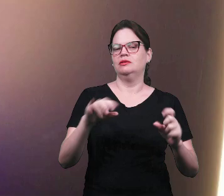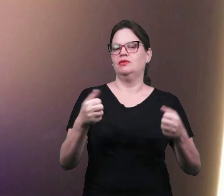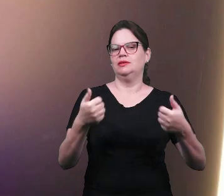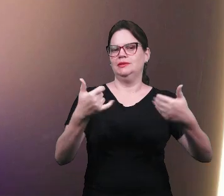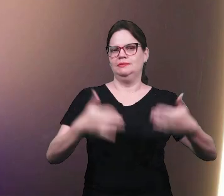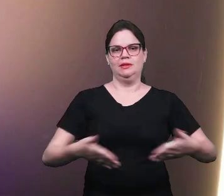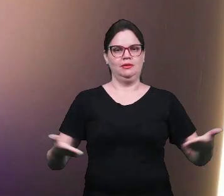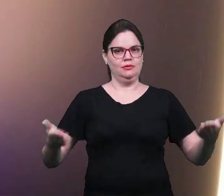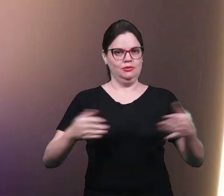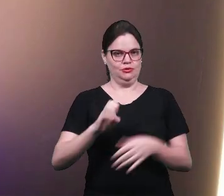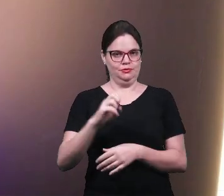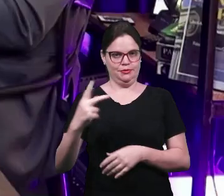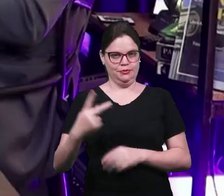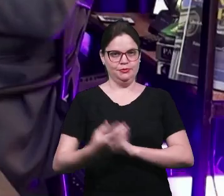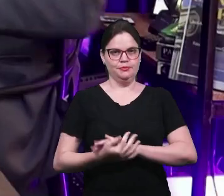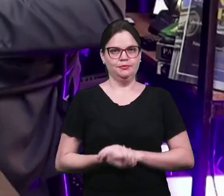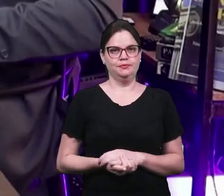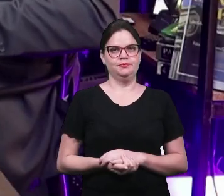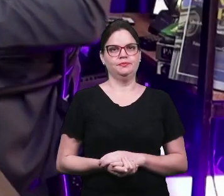nesse episódio. Sim.